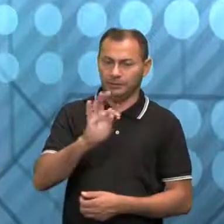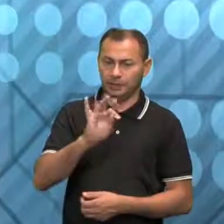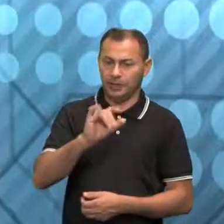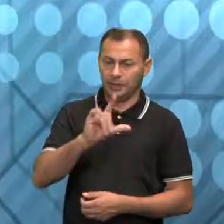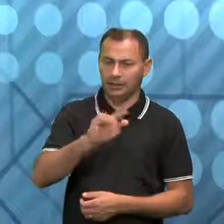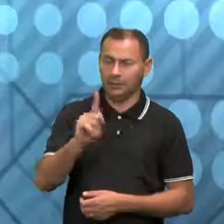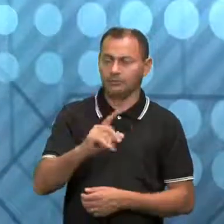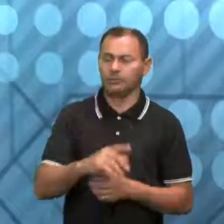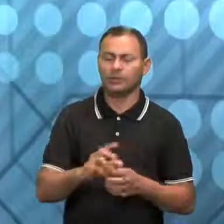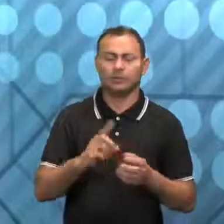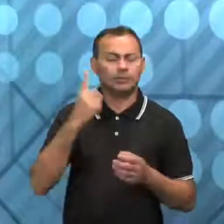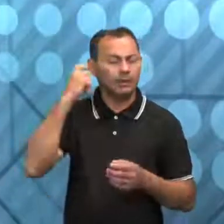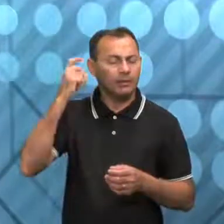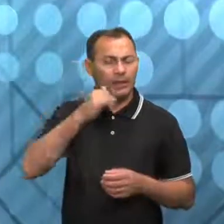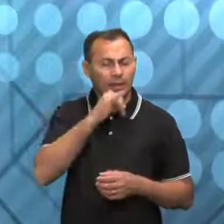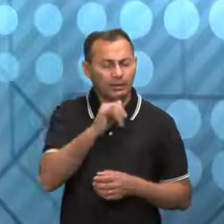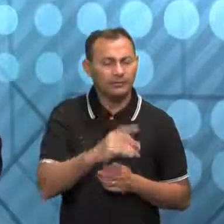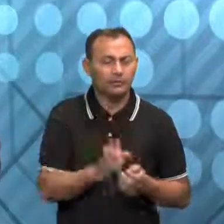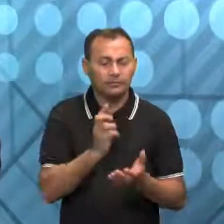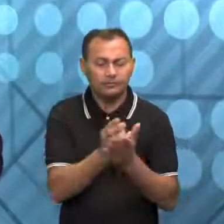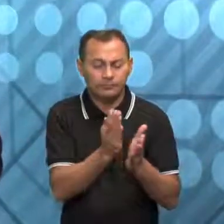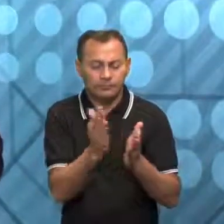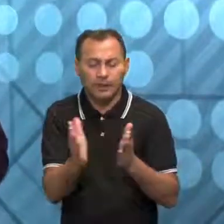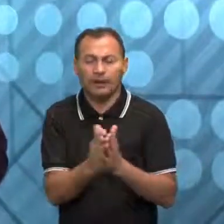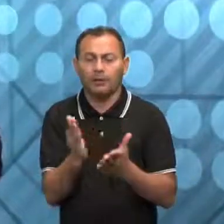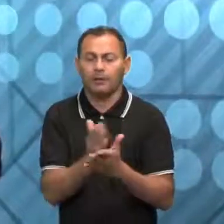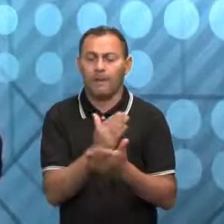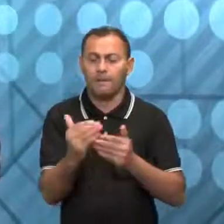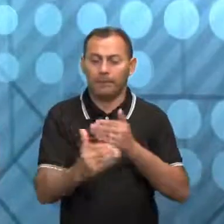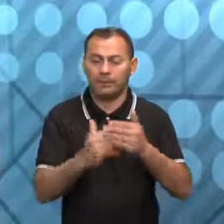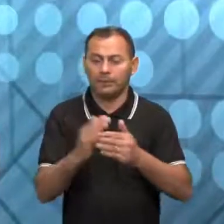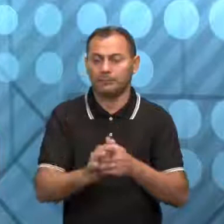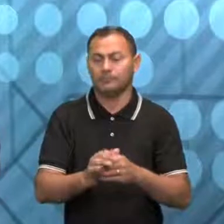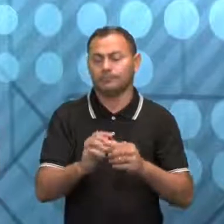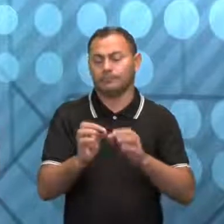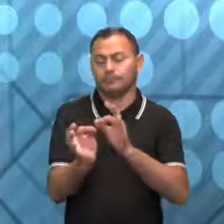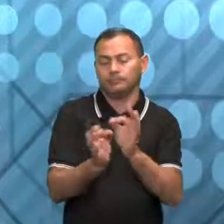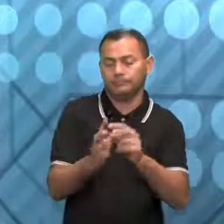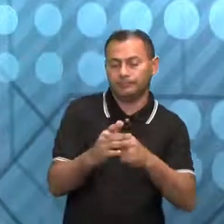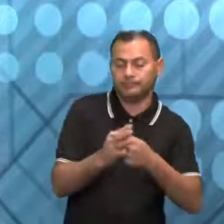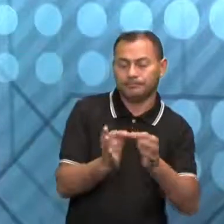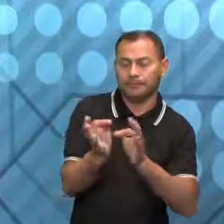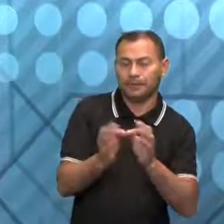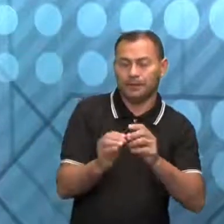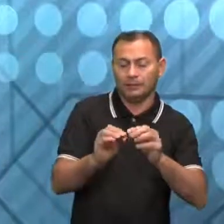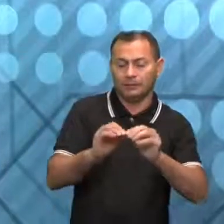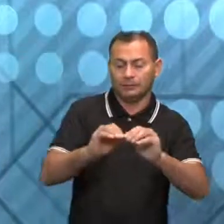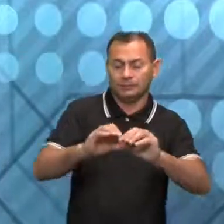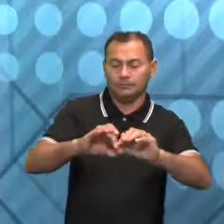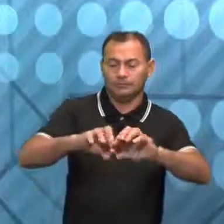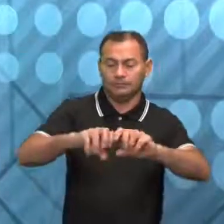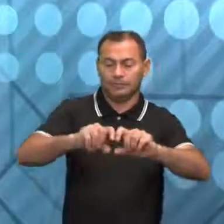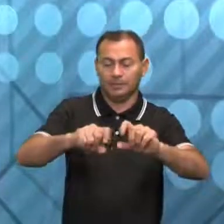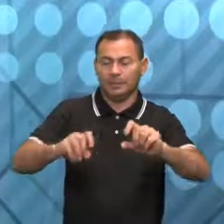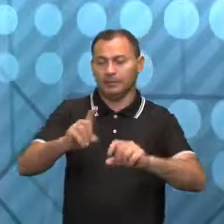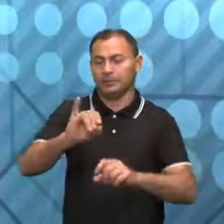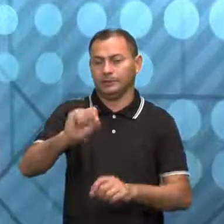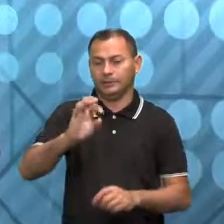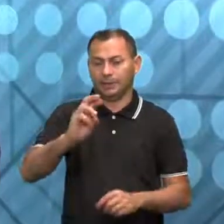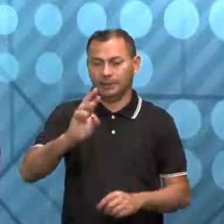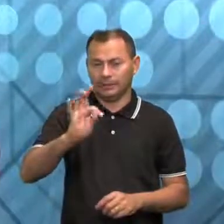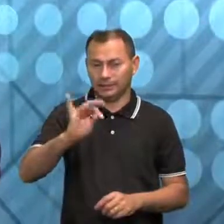sinal elétrico contínuo e faço alguns processos de digitalização e discretizo esse sinal. Discretizando, eu